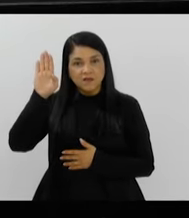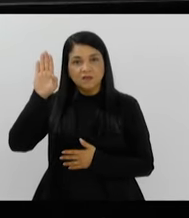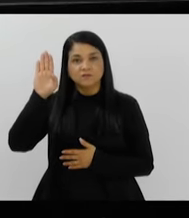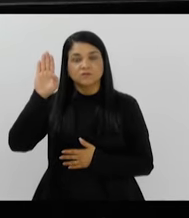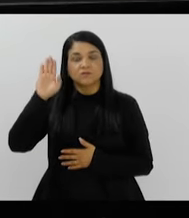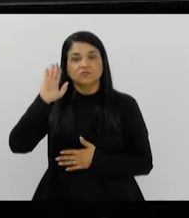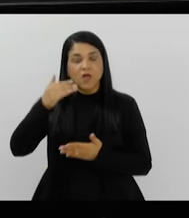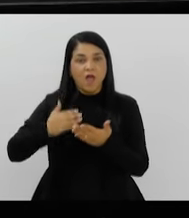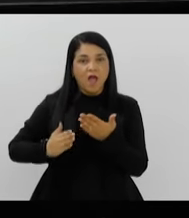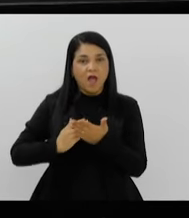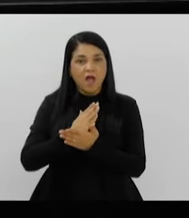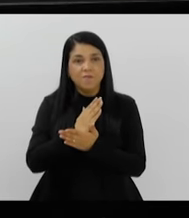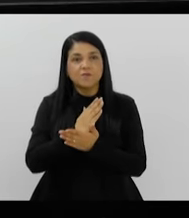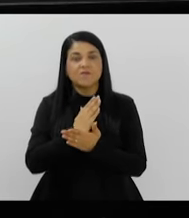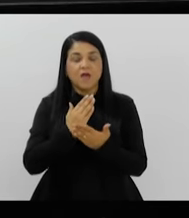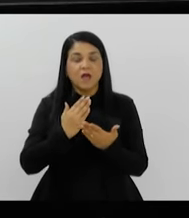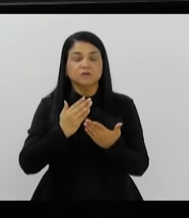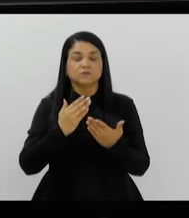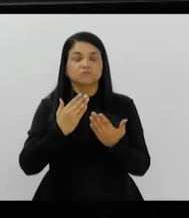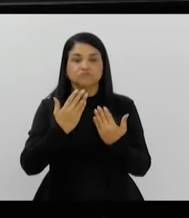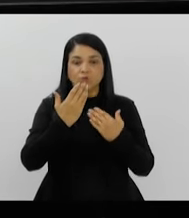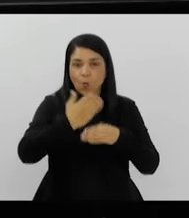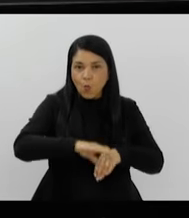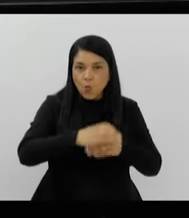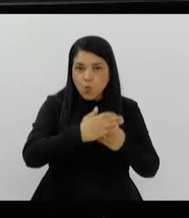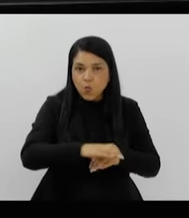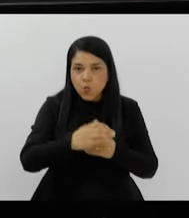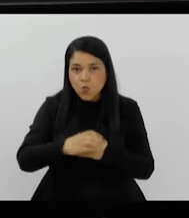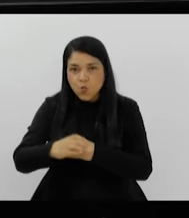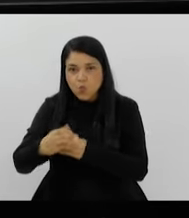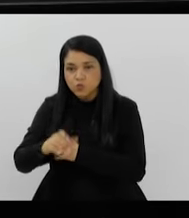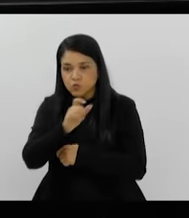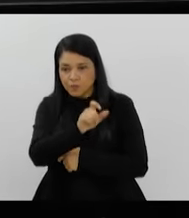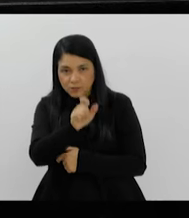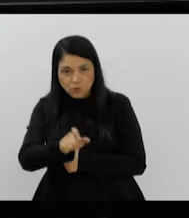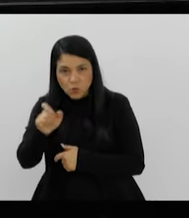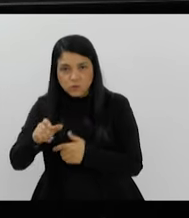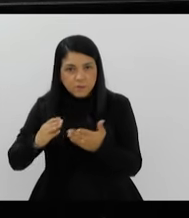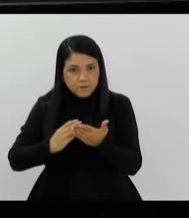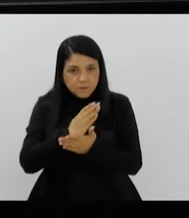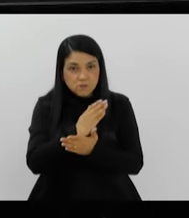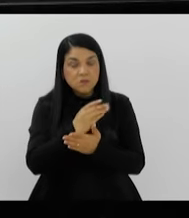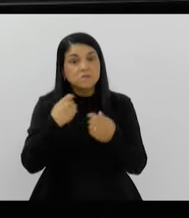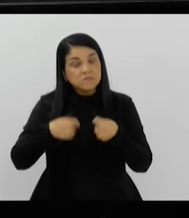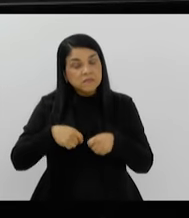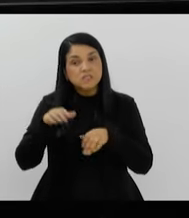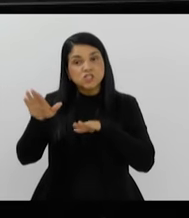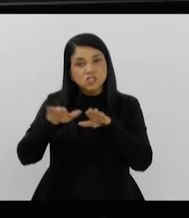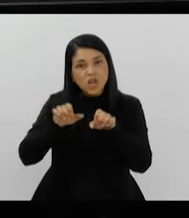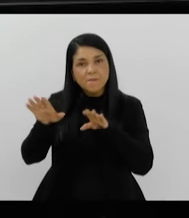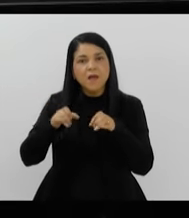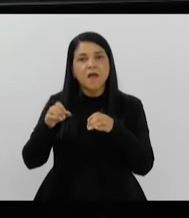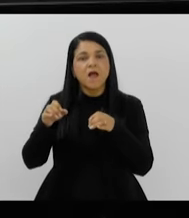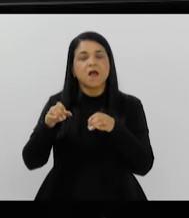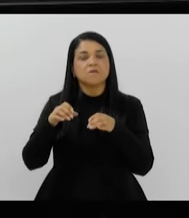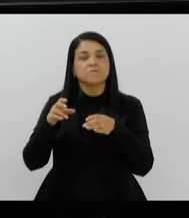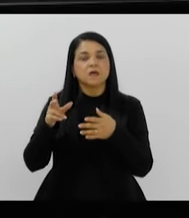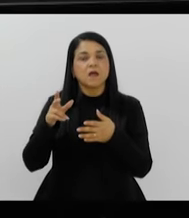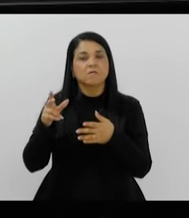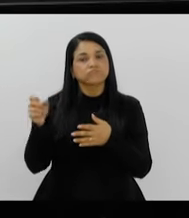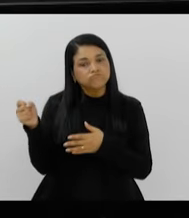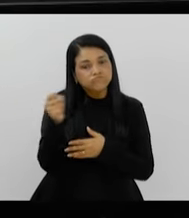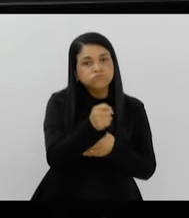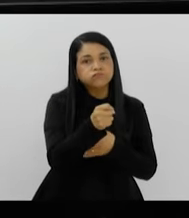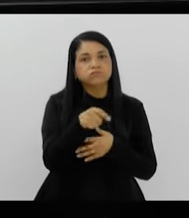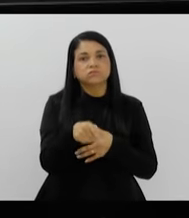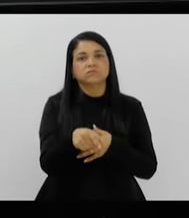foram aprovados em concursos anteriores e que precisam ser chamados para a